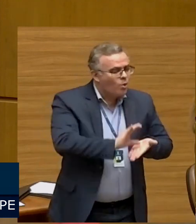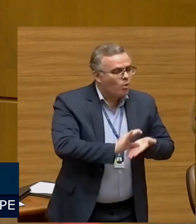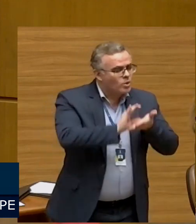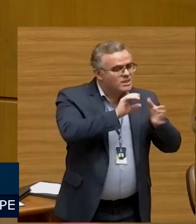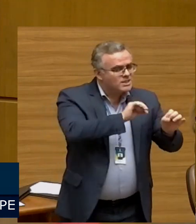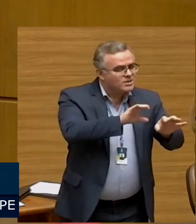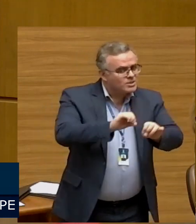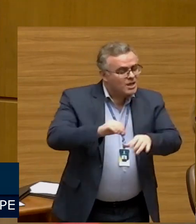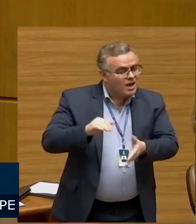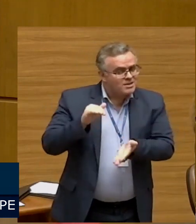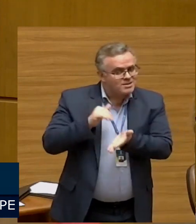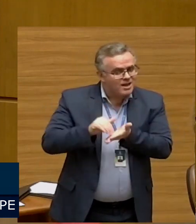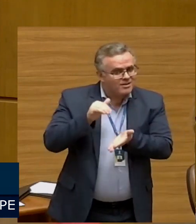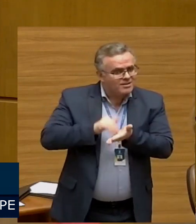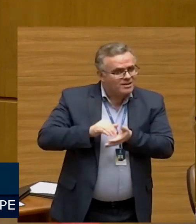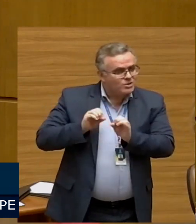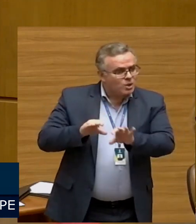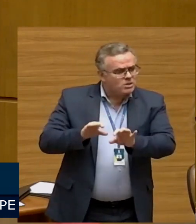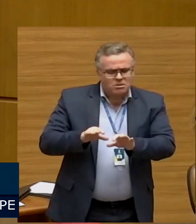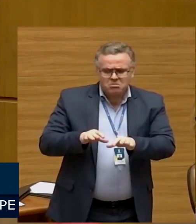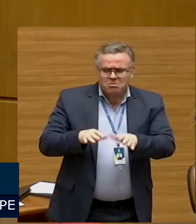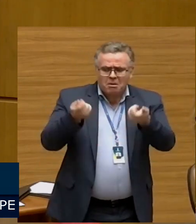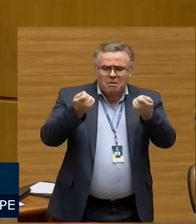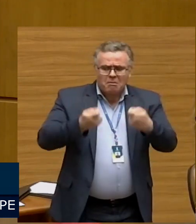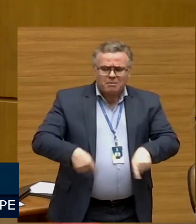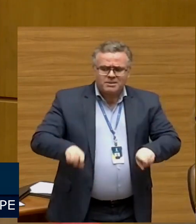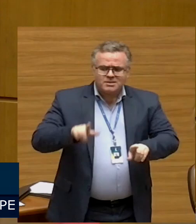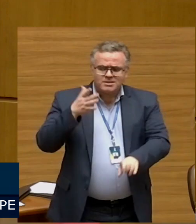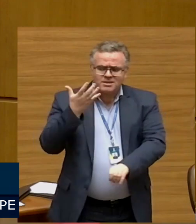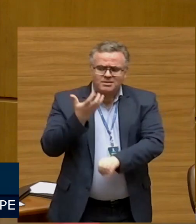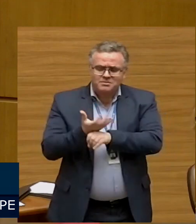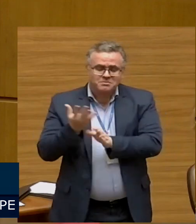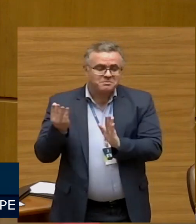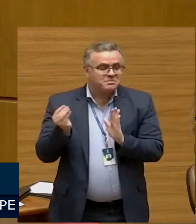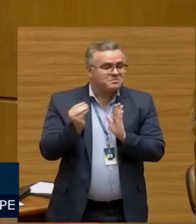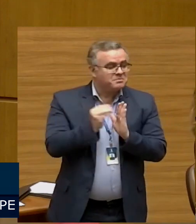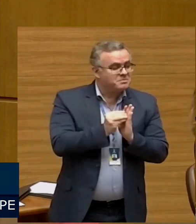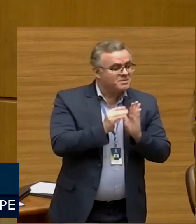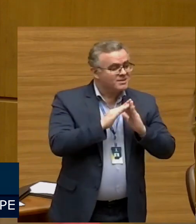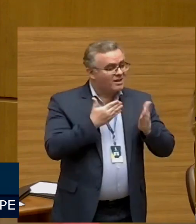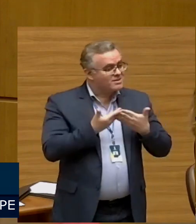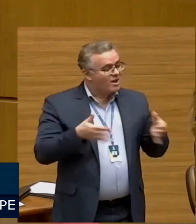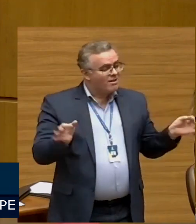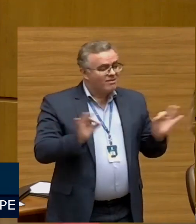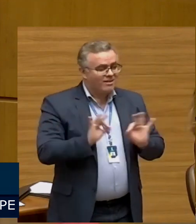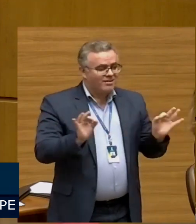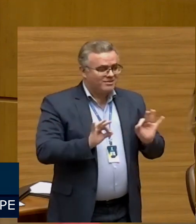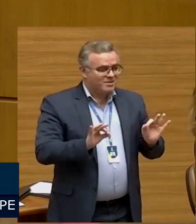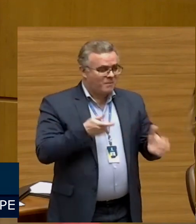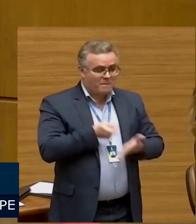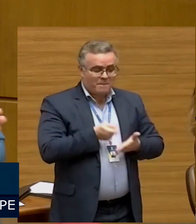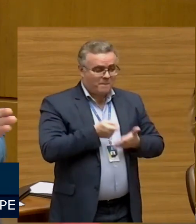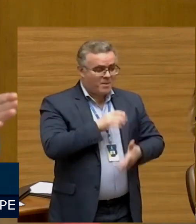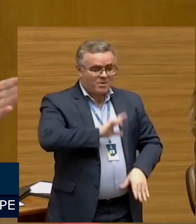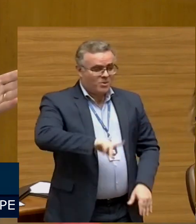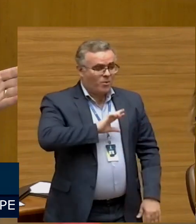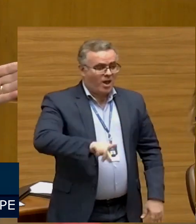Educação, não implante, não oferte a disciplina Libras nas escolas. Por quê? Porque não é